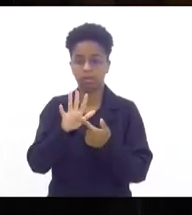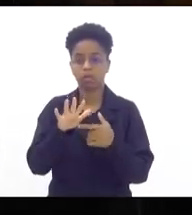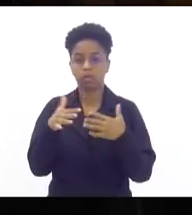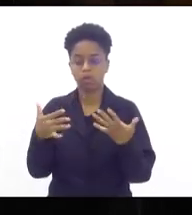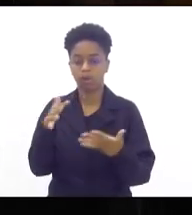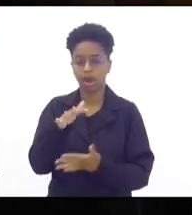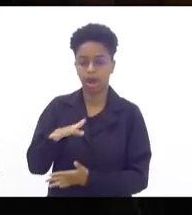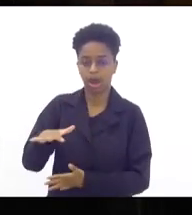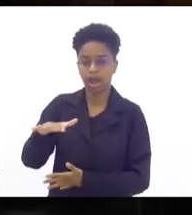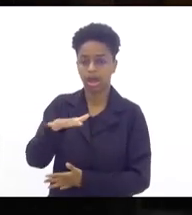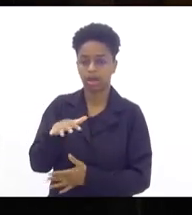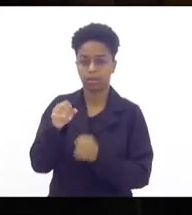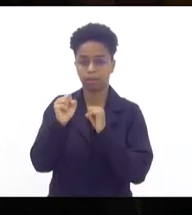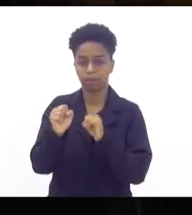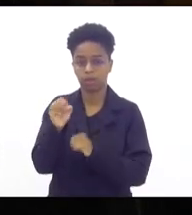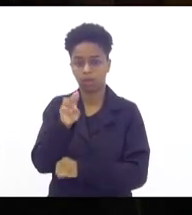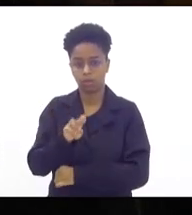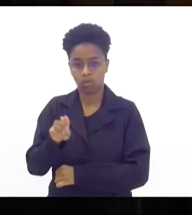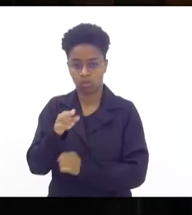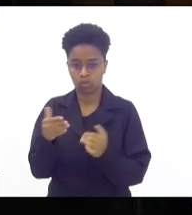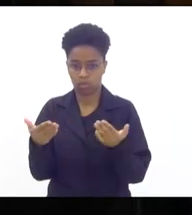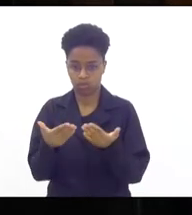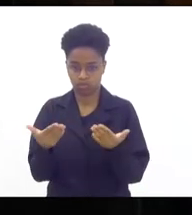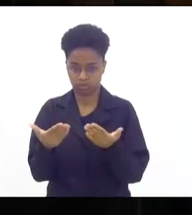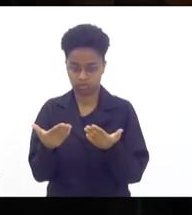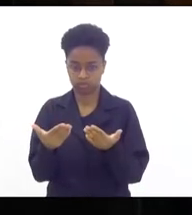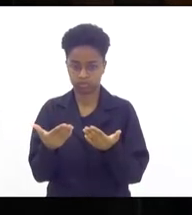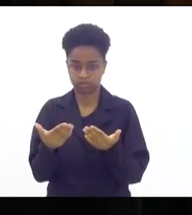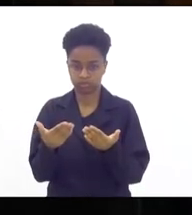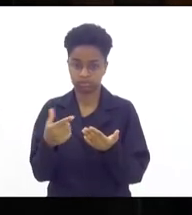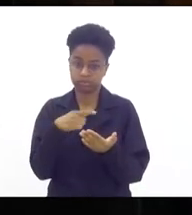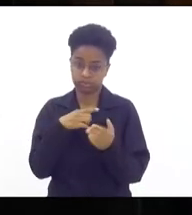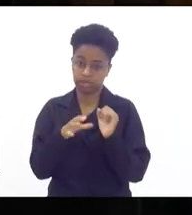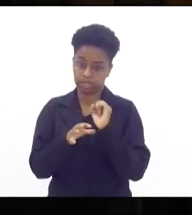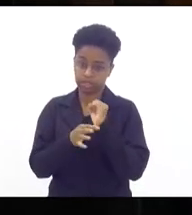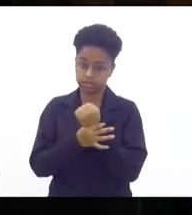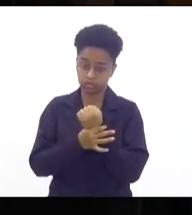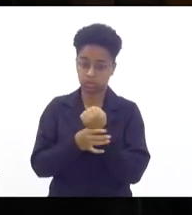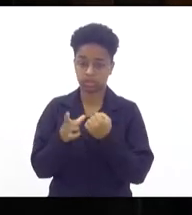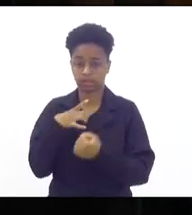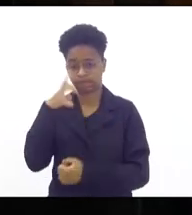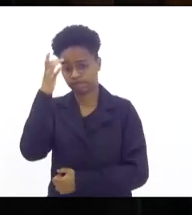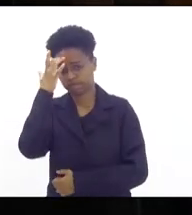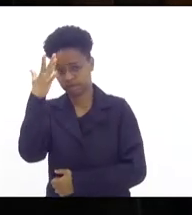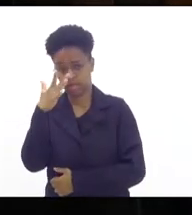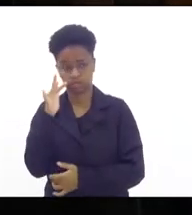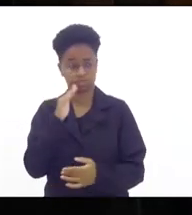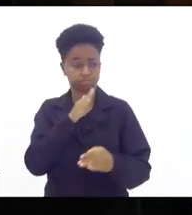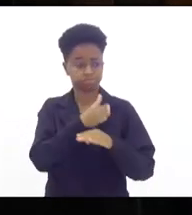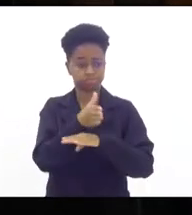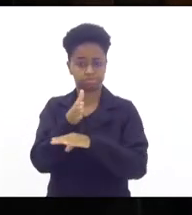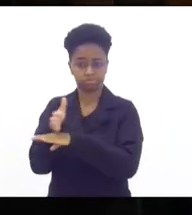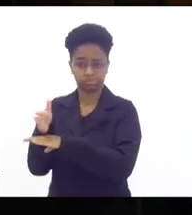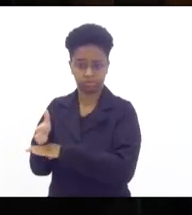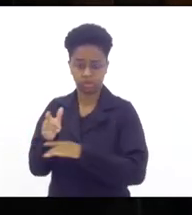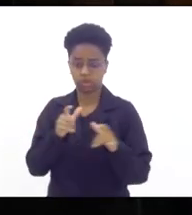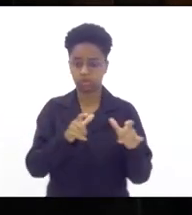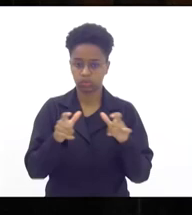que poderiam ser usadas hoje com mais segurança com mais facilidade de acesso para